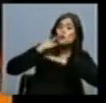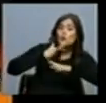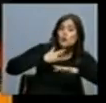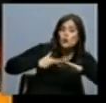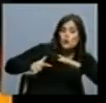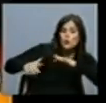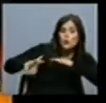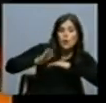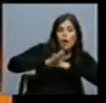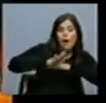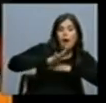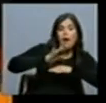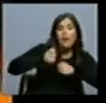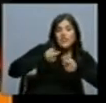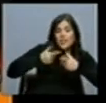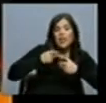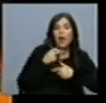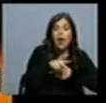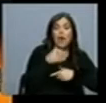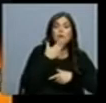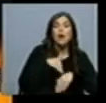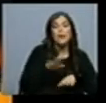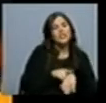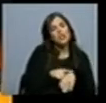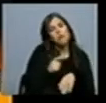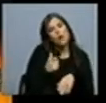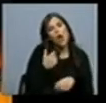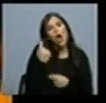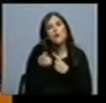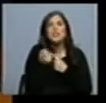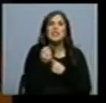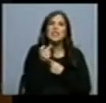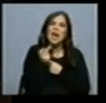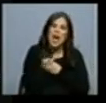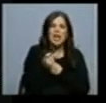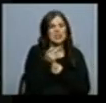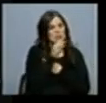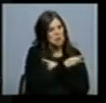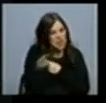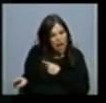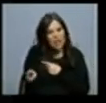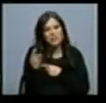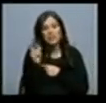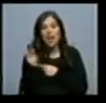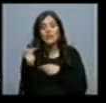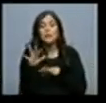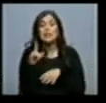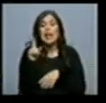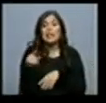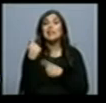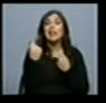subsiste na anã branca, mas por curtos períodos de tempo, algumas centenas de milhares de anos. Esta anã branca, Cristiana, tem 3